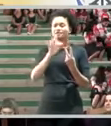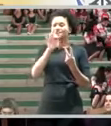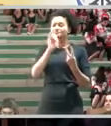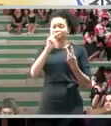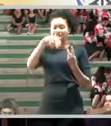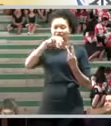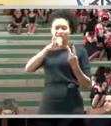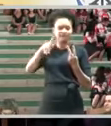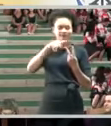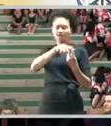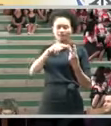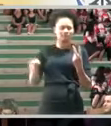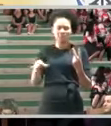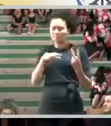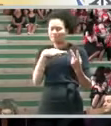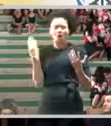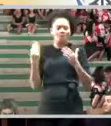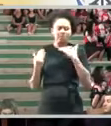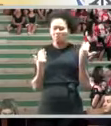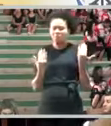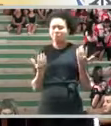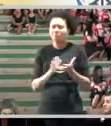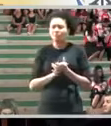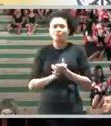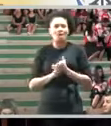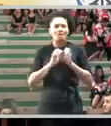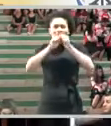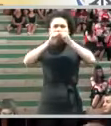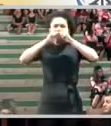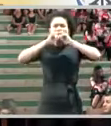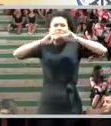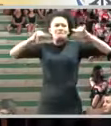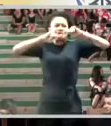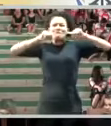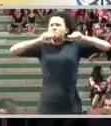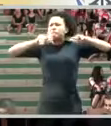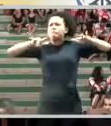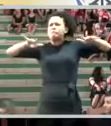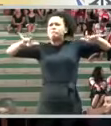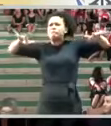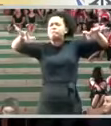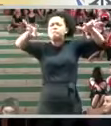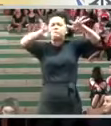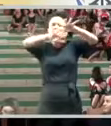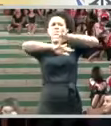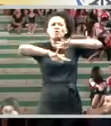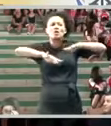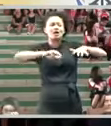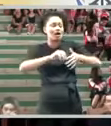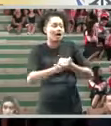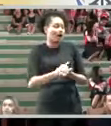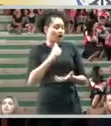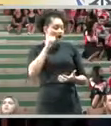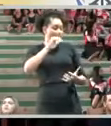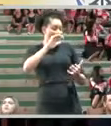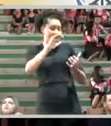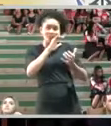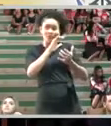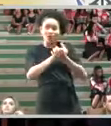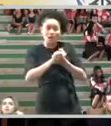morre instantaneamente. A notícia se espalha em Siló. A mulher de Fineias estava